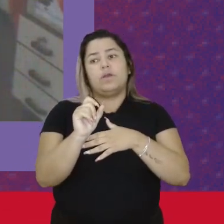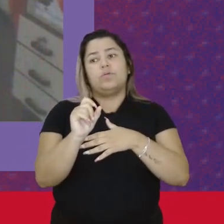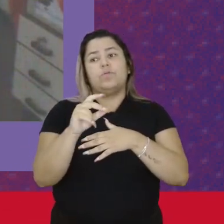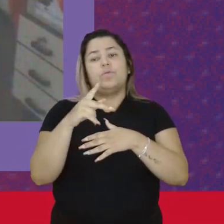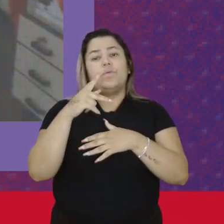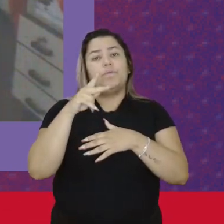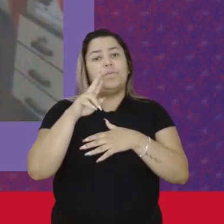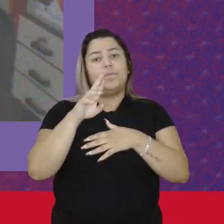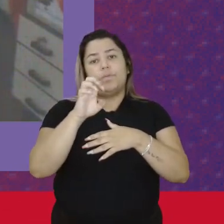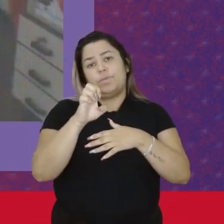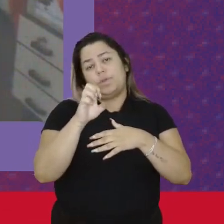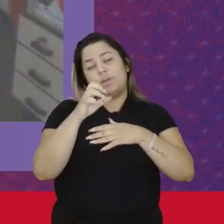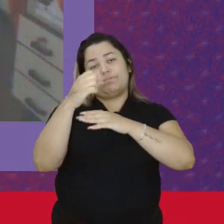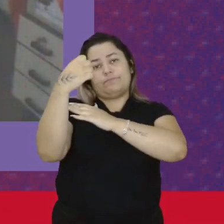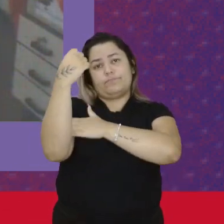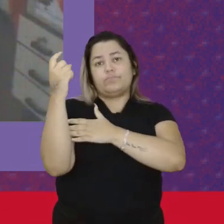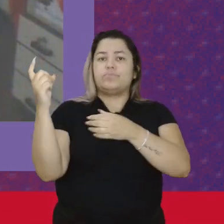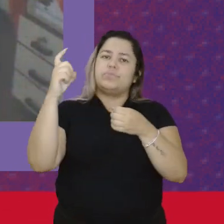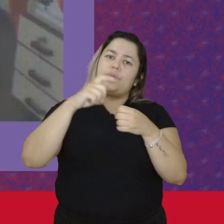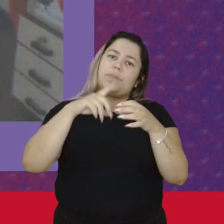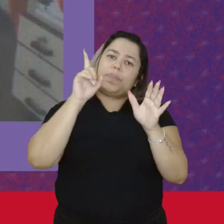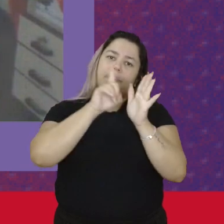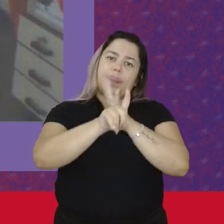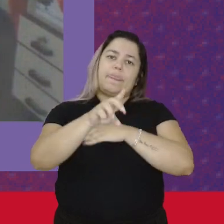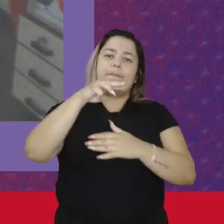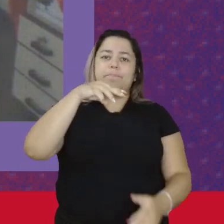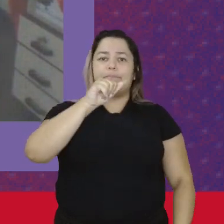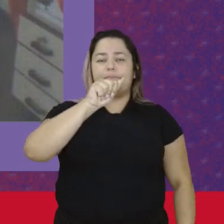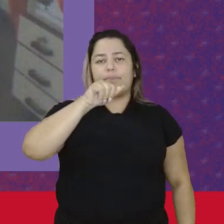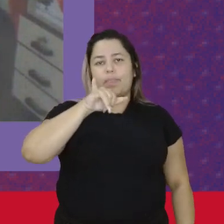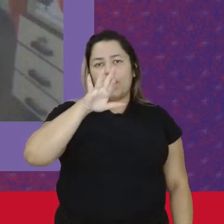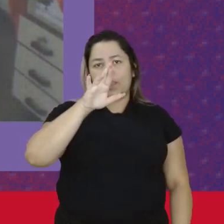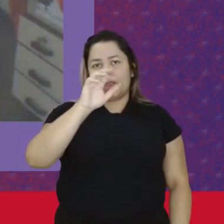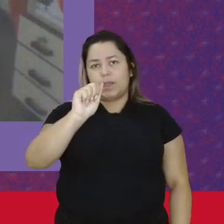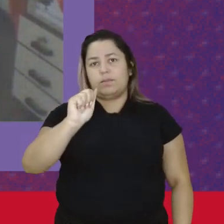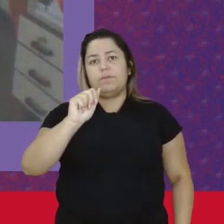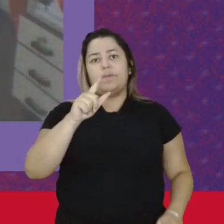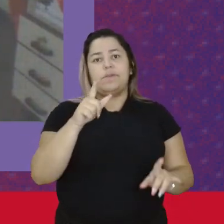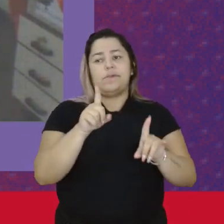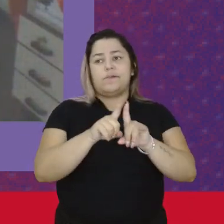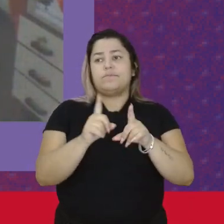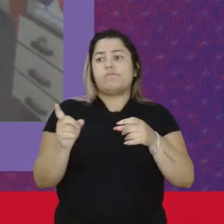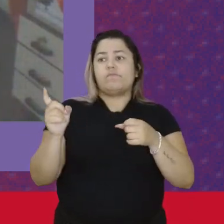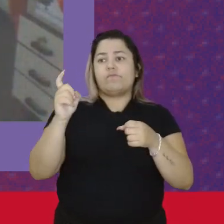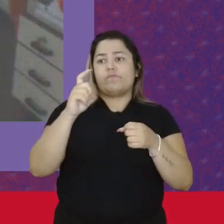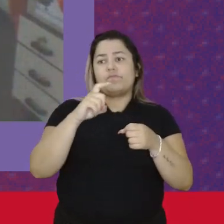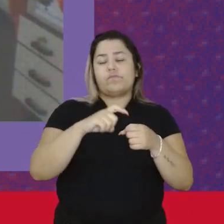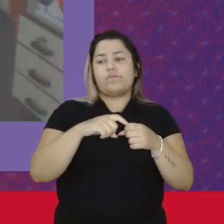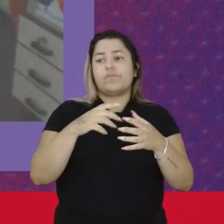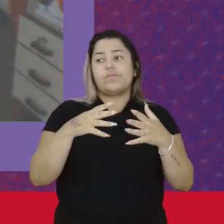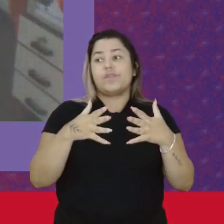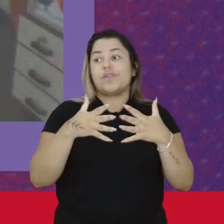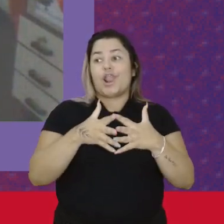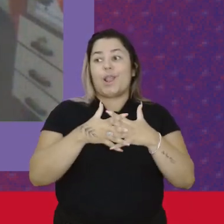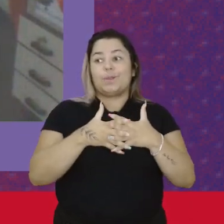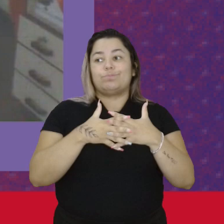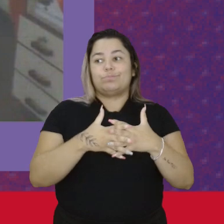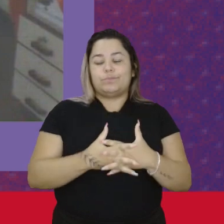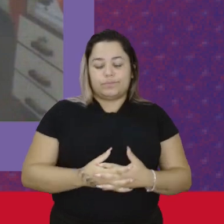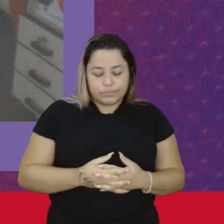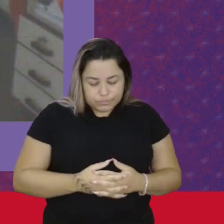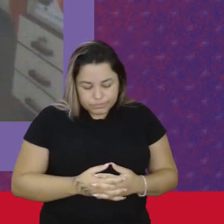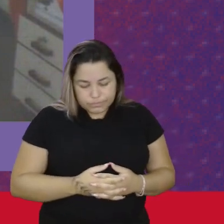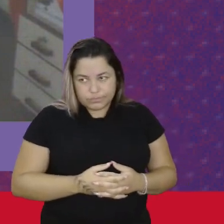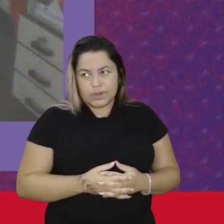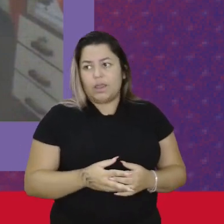pré-feminismo. Mas, voltando aí à pergunta da Maia, né, para a gente não voltar, senão a gente começa tudo de novo,